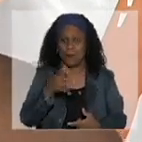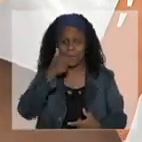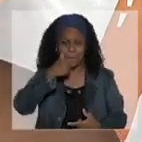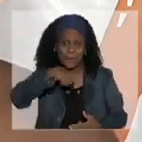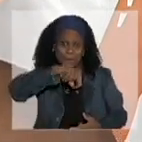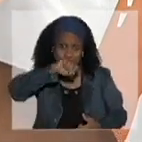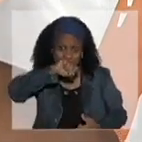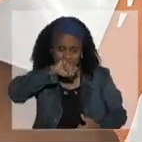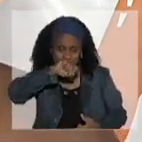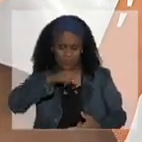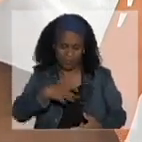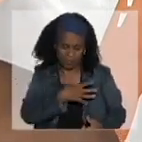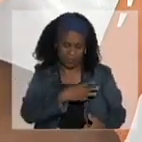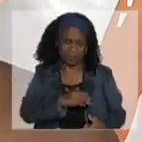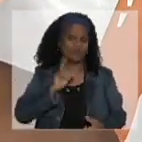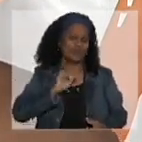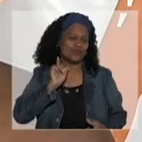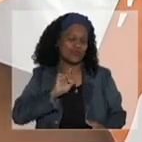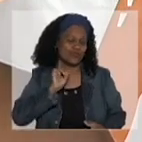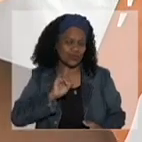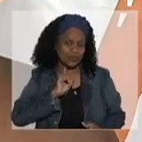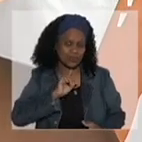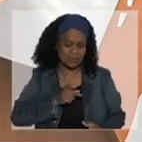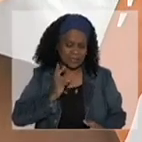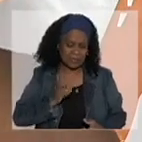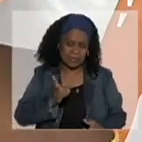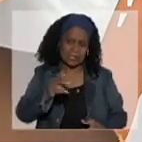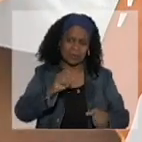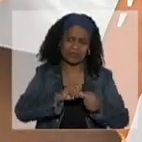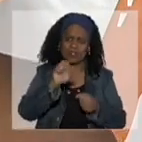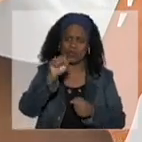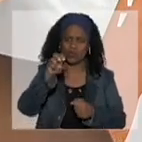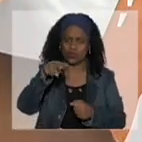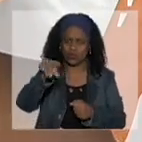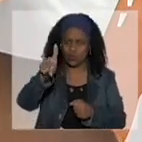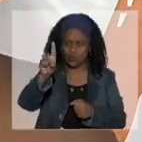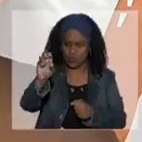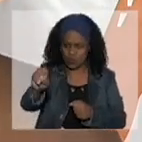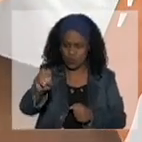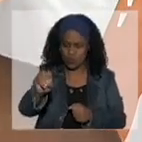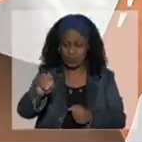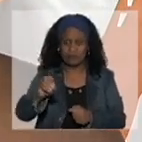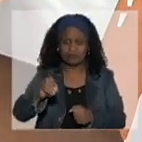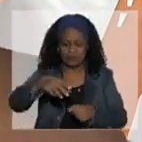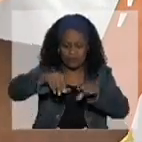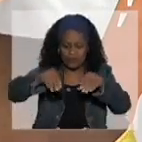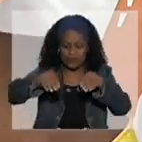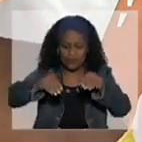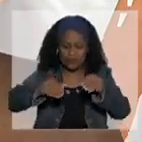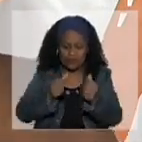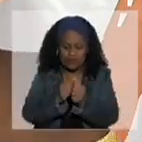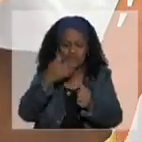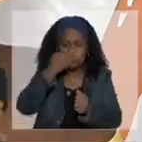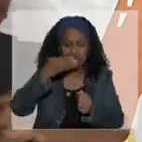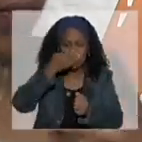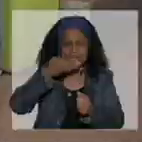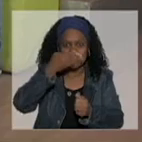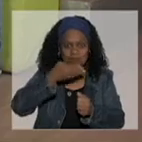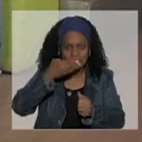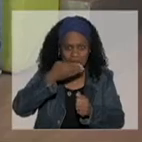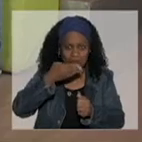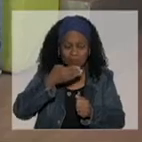minha mãe ele fazia minha mãe por ser três mineiros vai ser mineiro então eu sempre fazia suado fazia para o assunto pra gente comer aqui